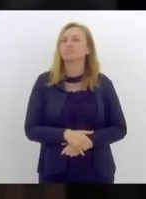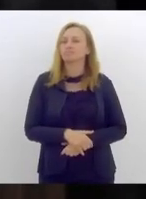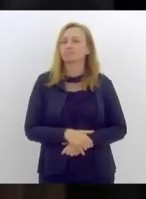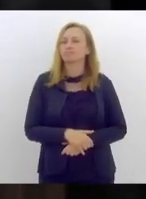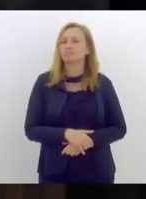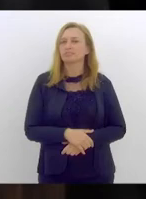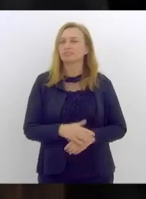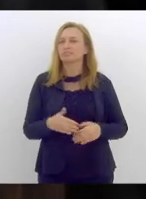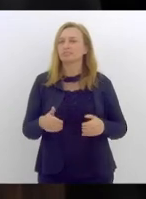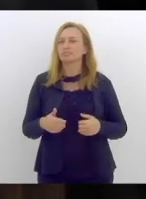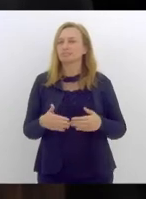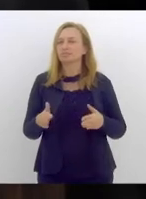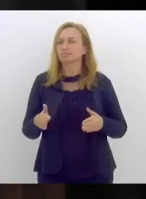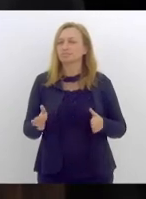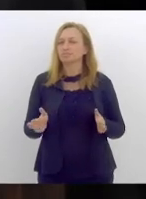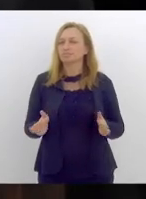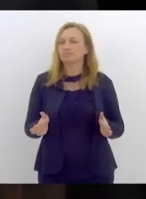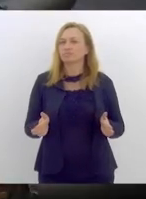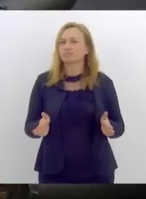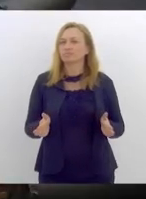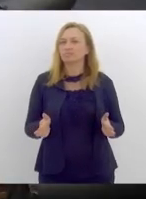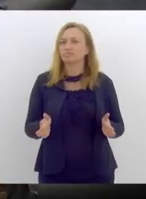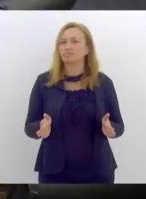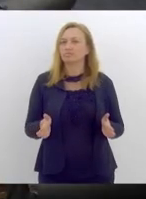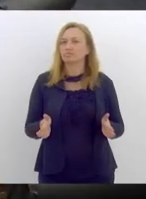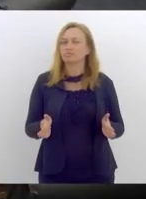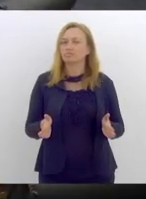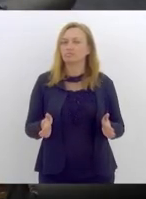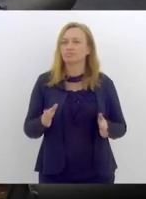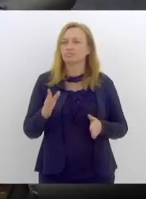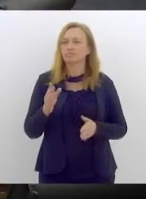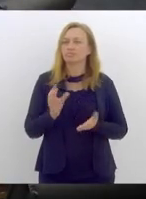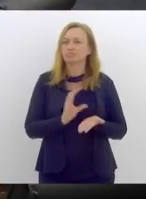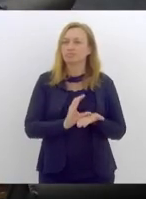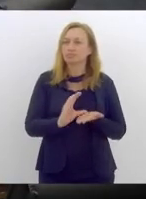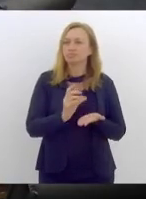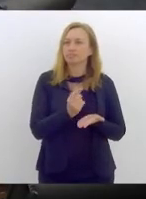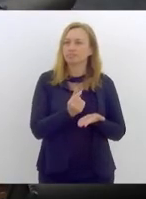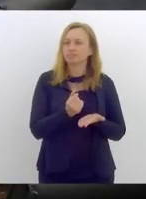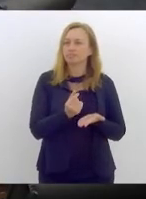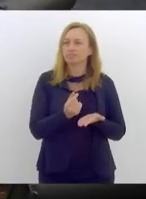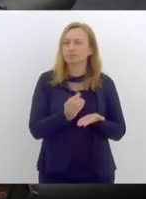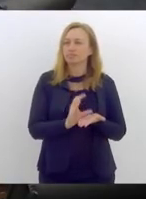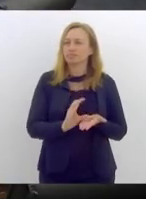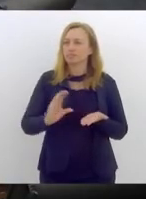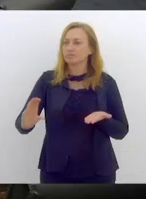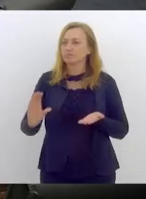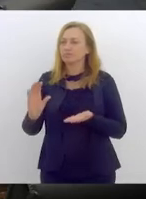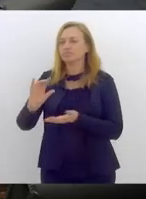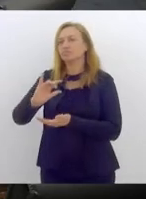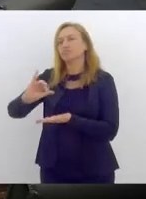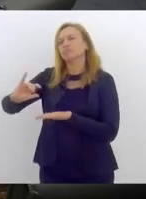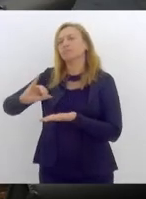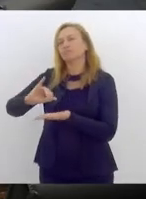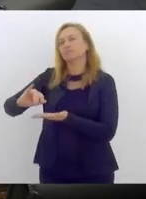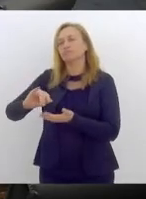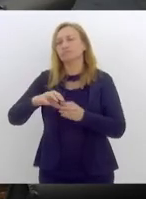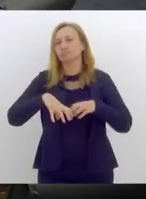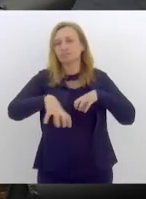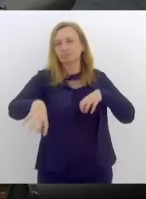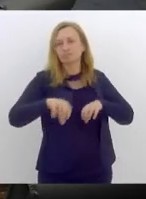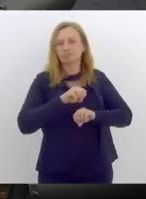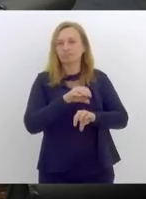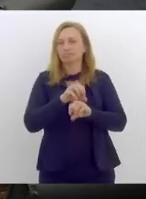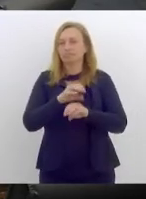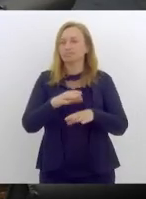abre Veredas brechas enormes para Que recursos do fundeb alimento tem o capital privado na educação a distância então saudar que